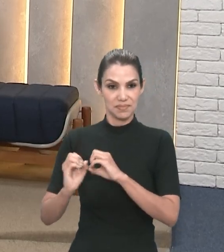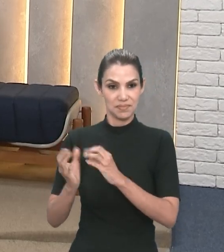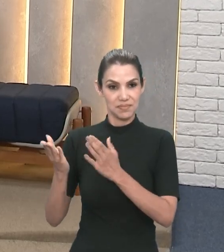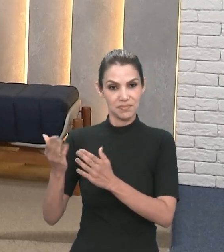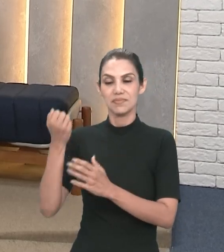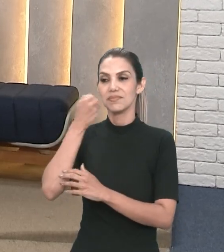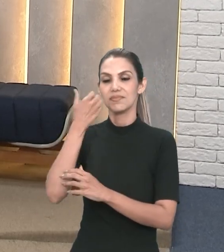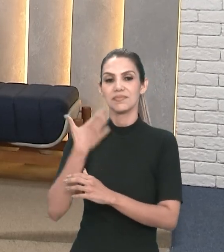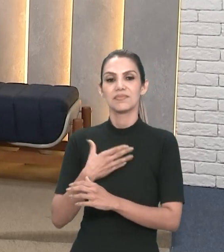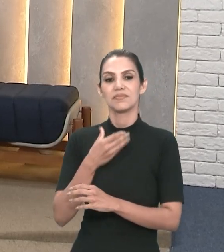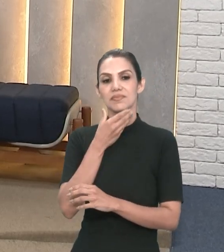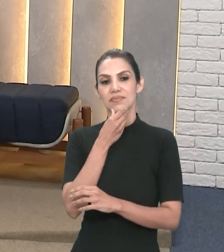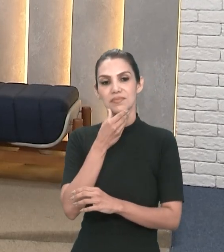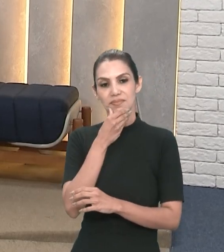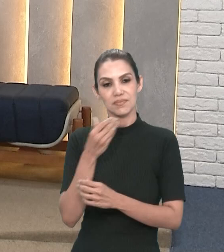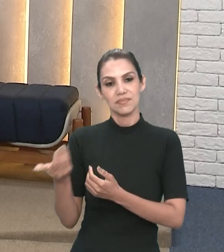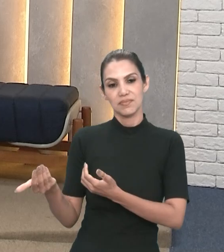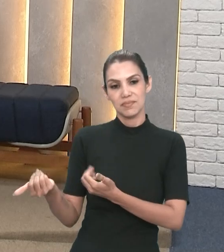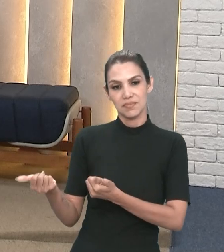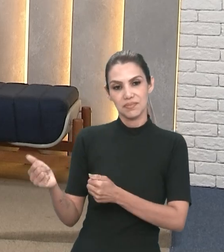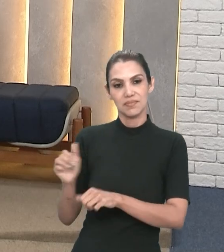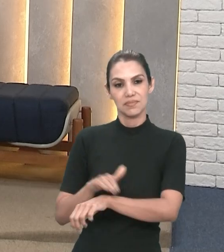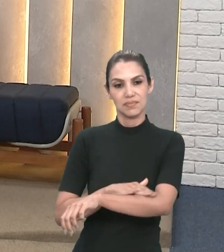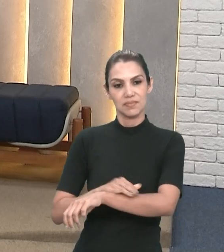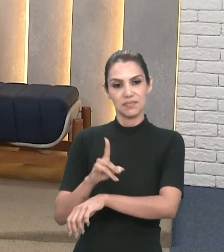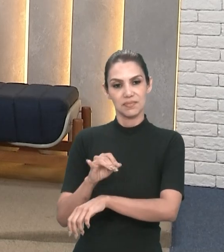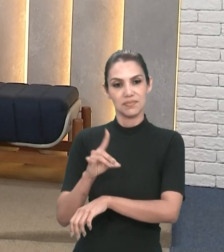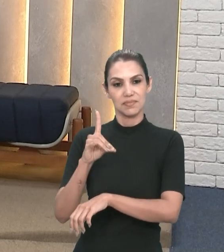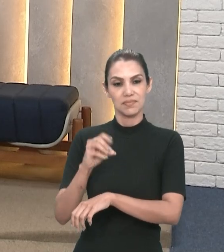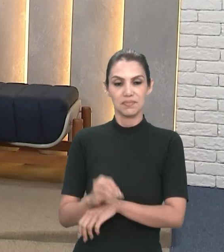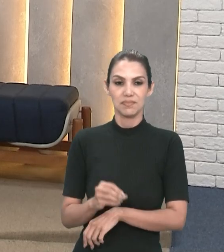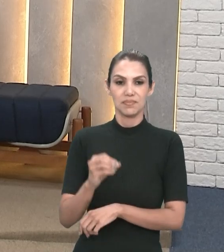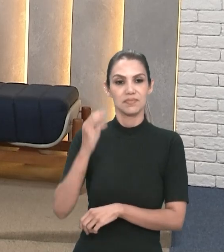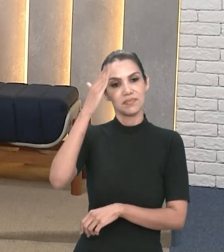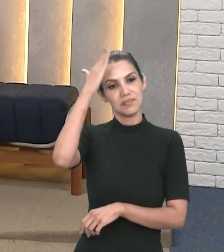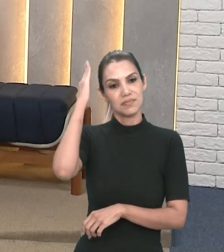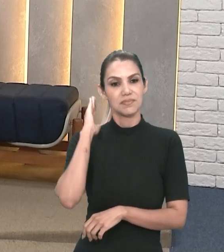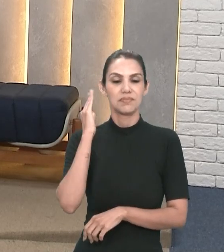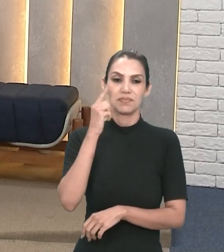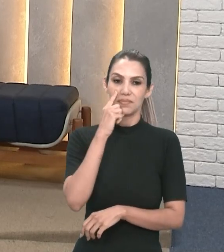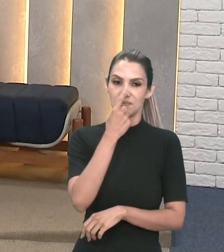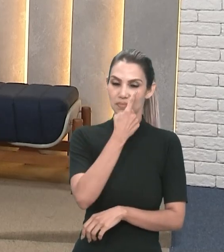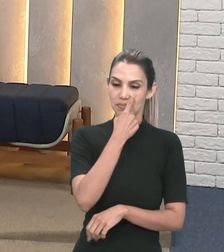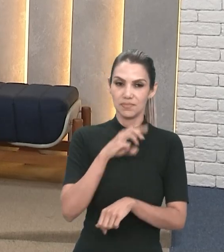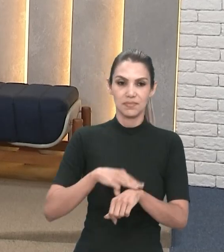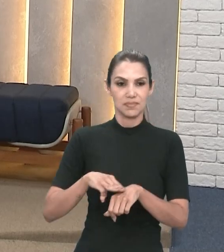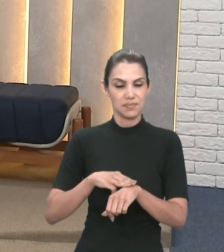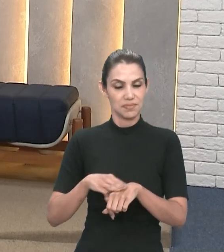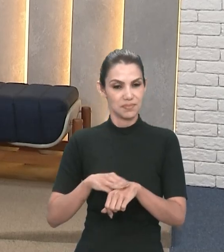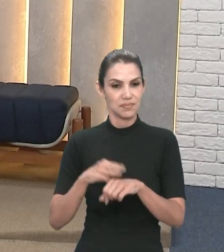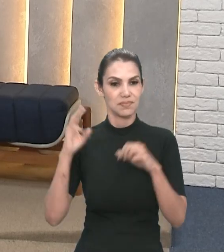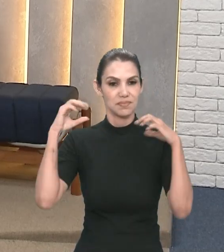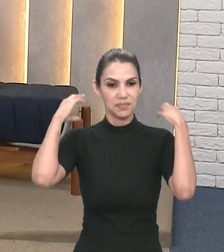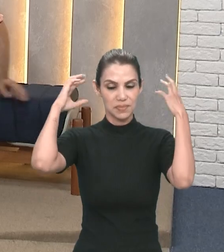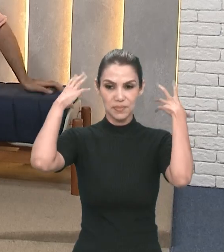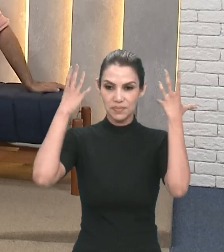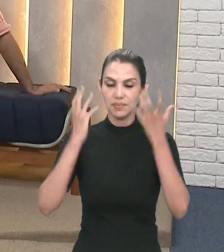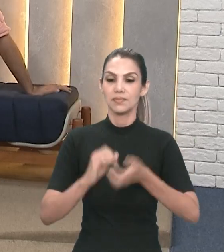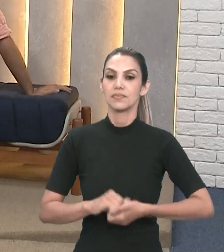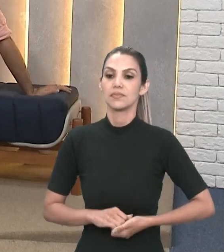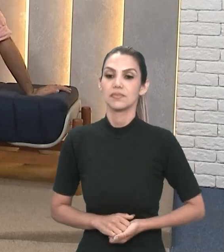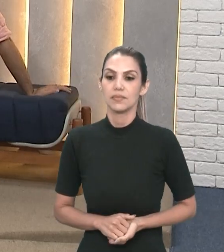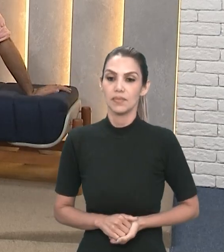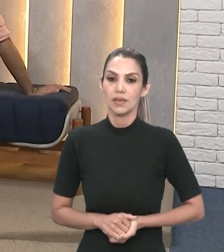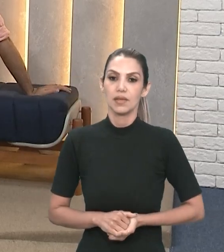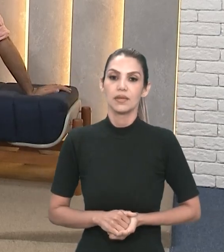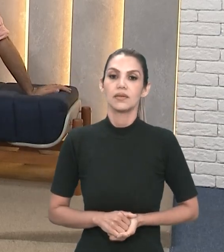ele se descreve como um homem jovem de pele parda, com olhos castanhos e cabelos pretos ondulados. O Anderson, você